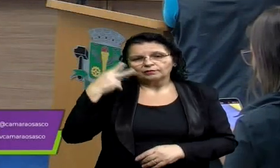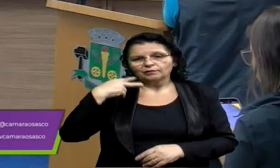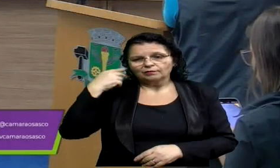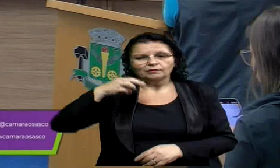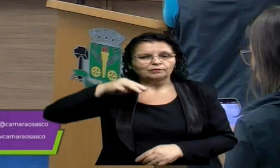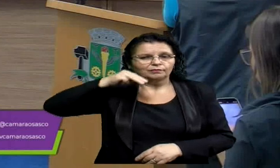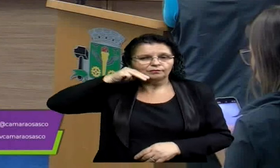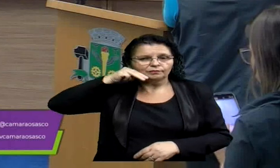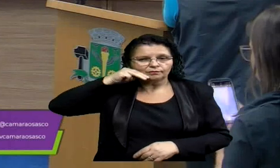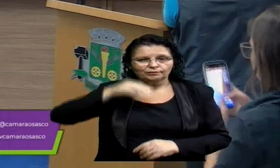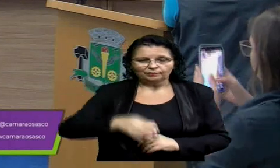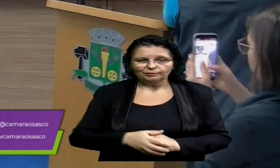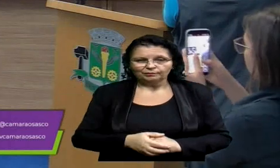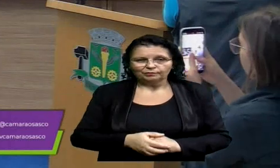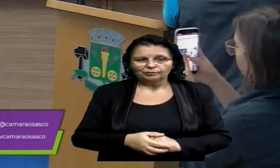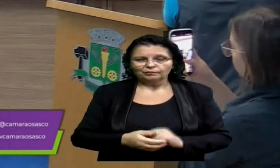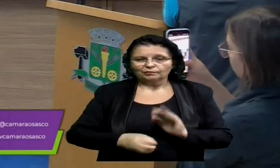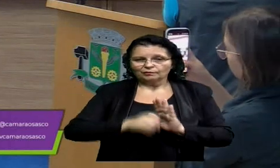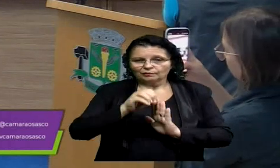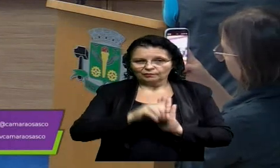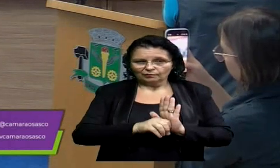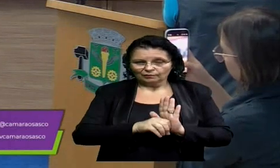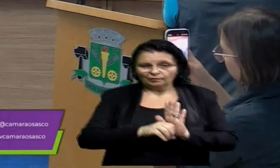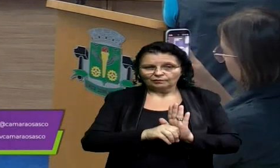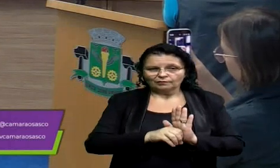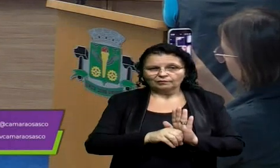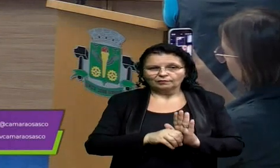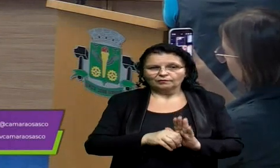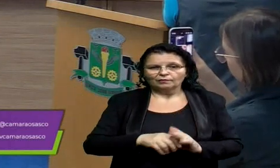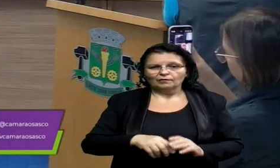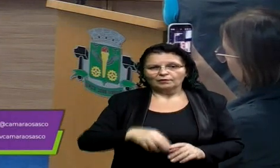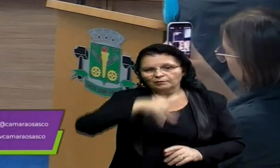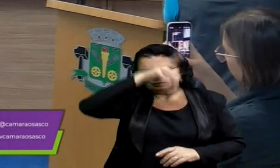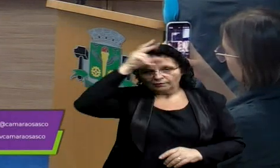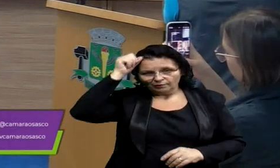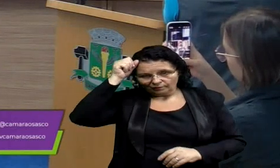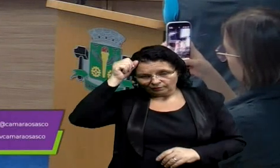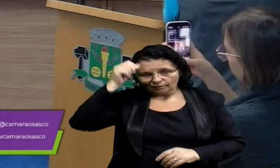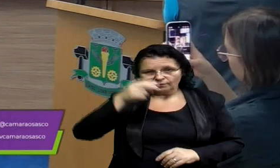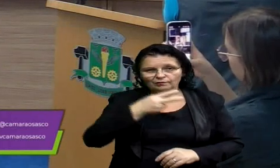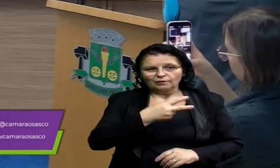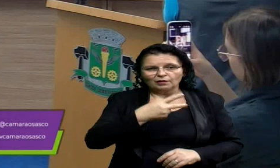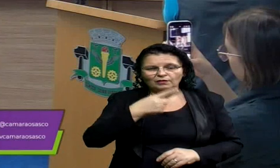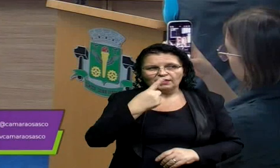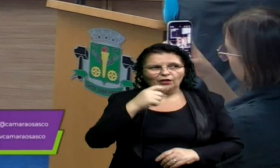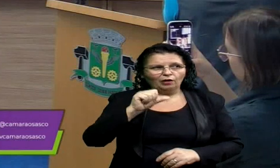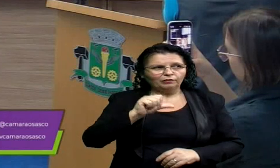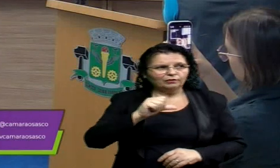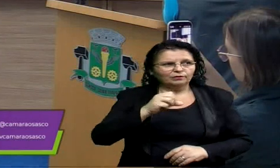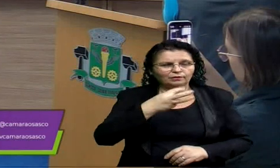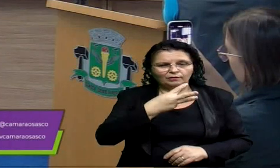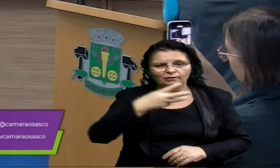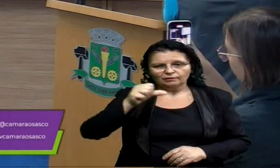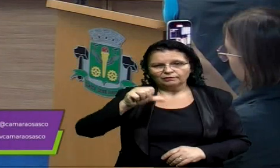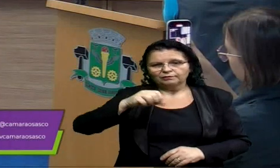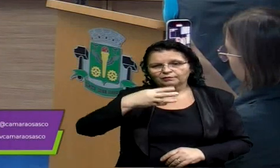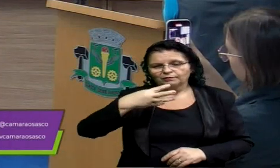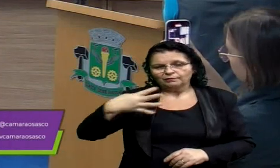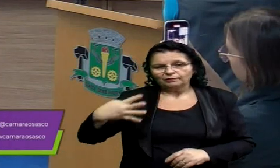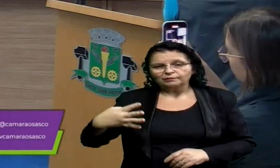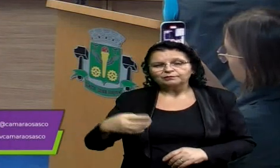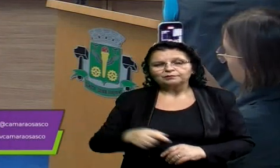Michel Figueiredo e Ofício prolegis número 39 de 2024 também do prefeito do município de